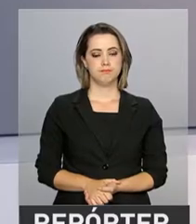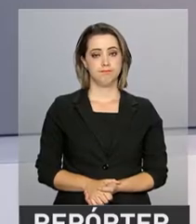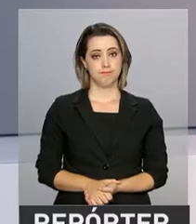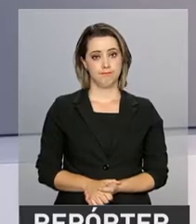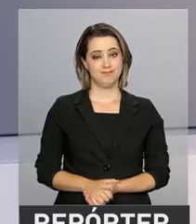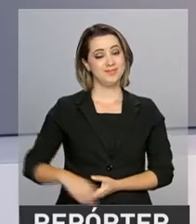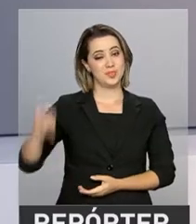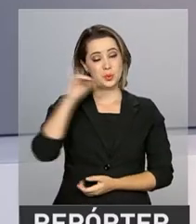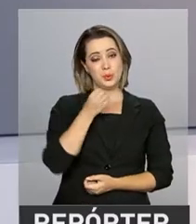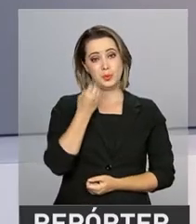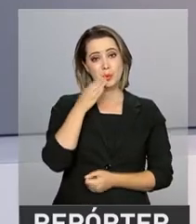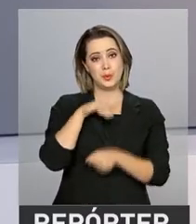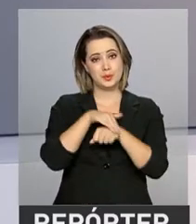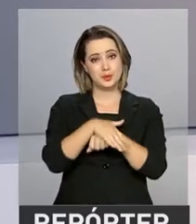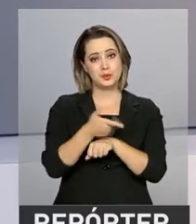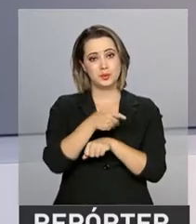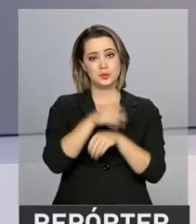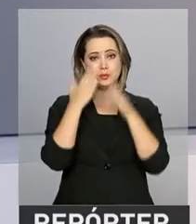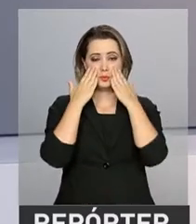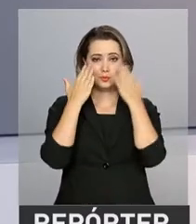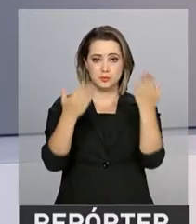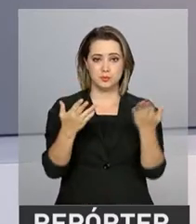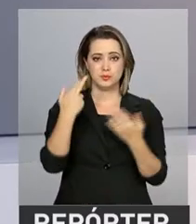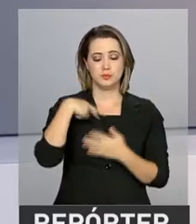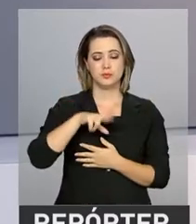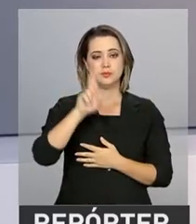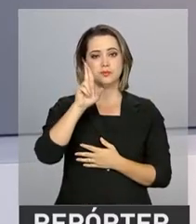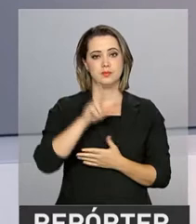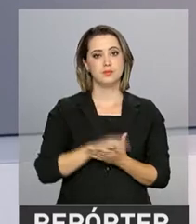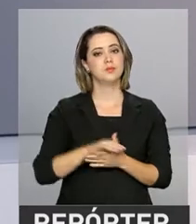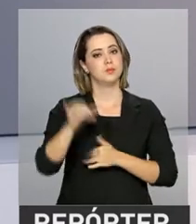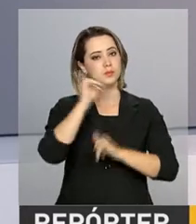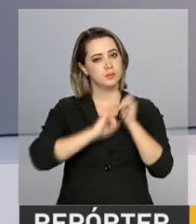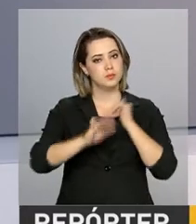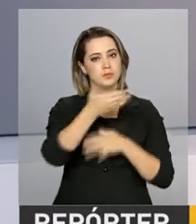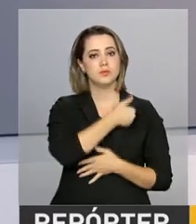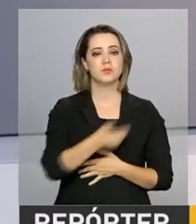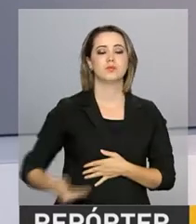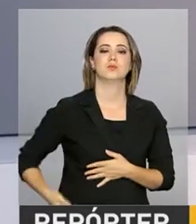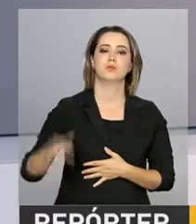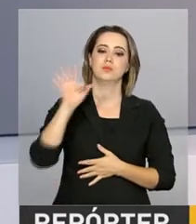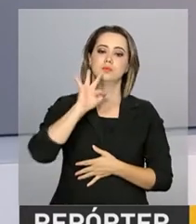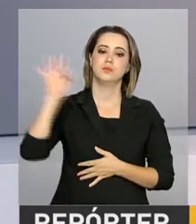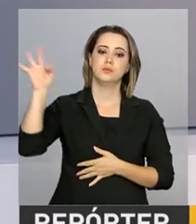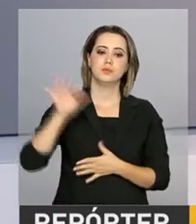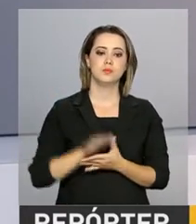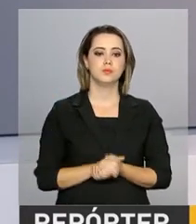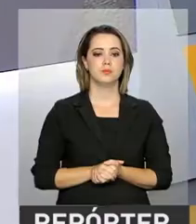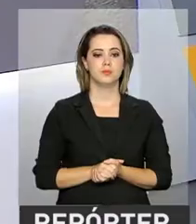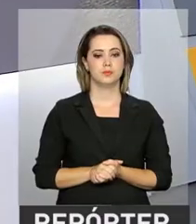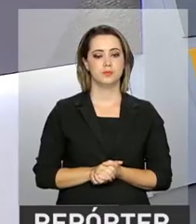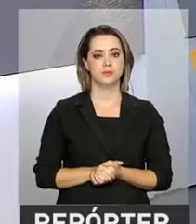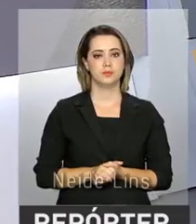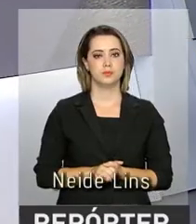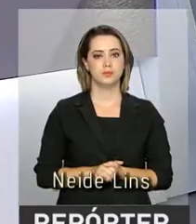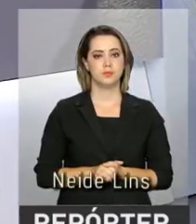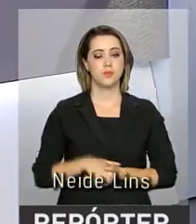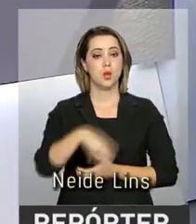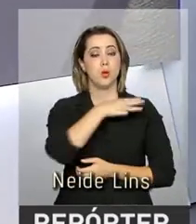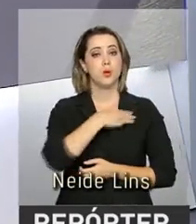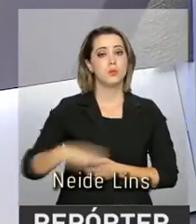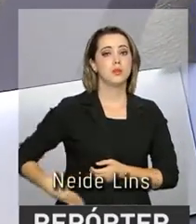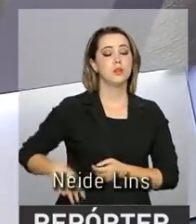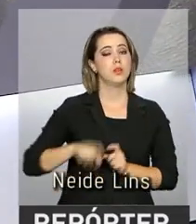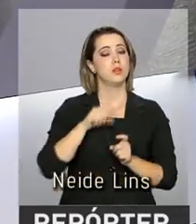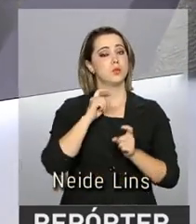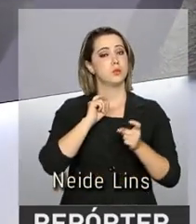olá boa noite no ar mais uma edição do repórter nbr com as notícias do governo federal o ministro da